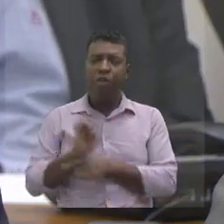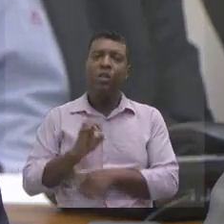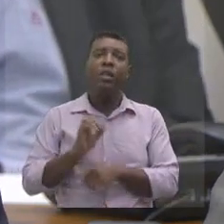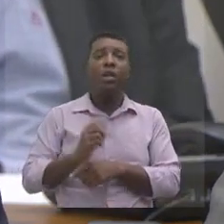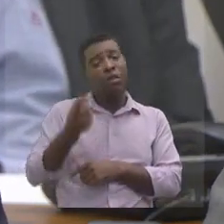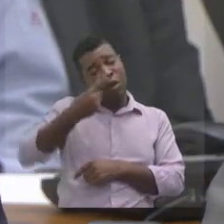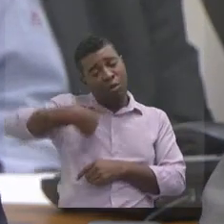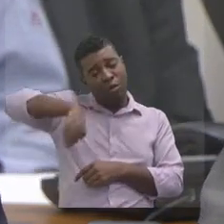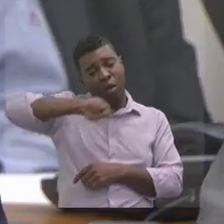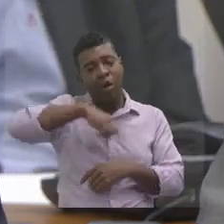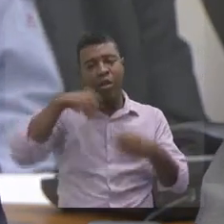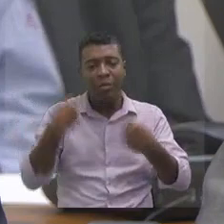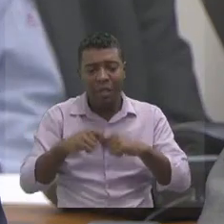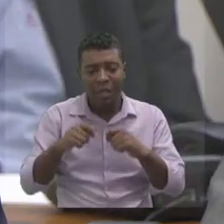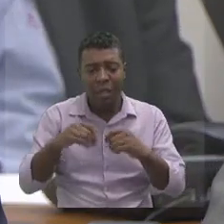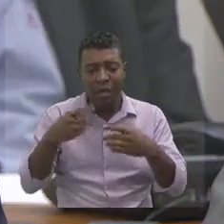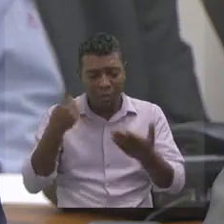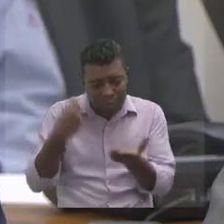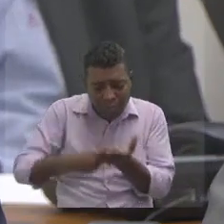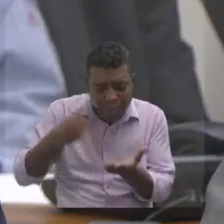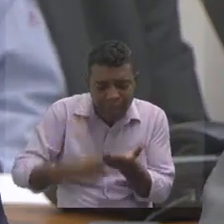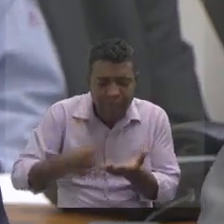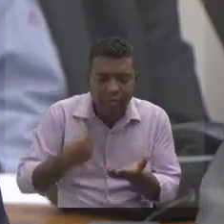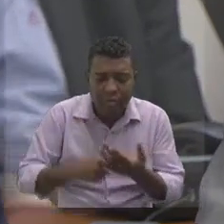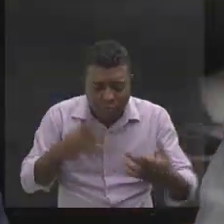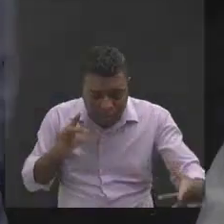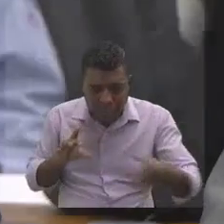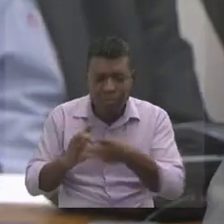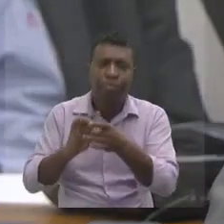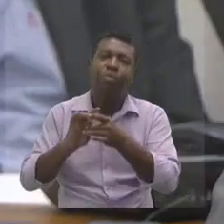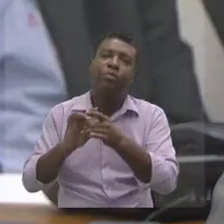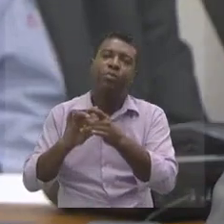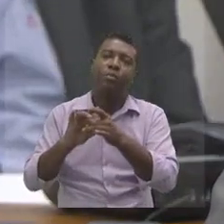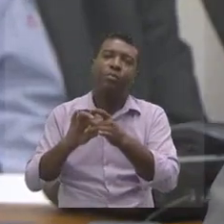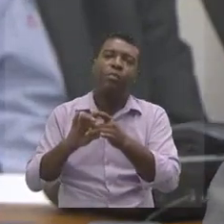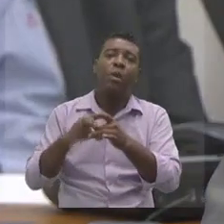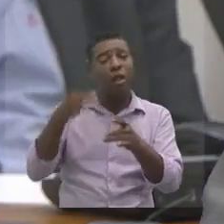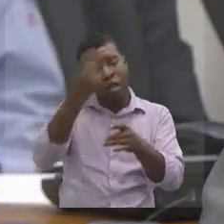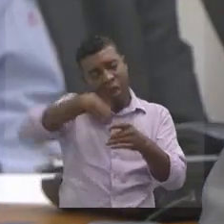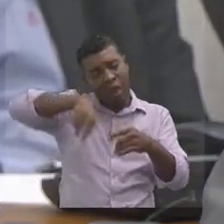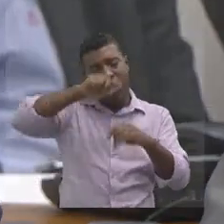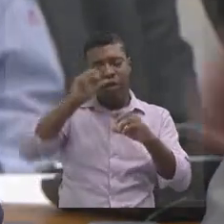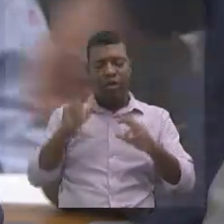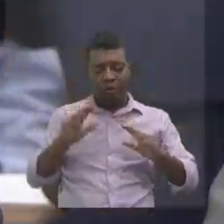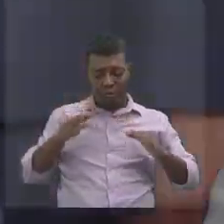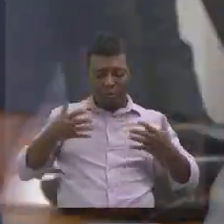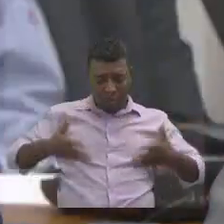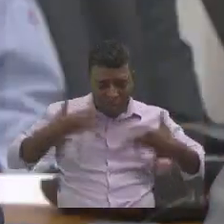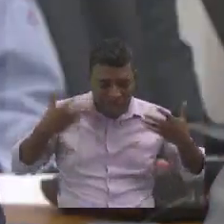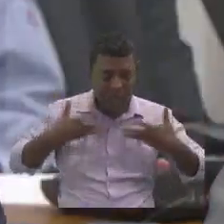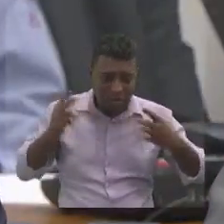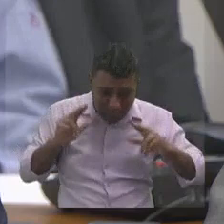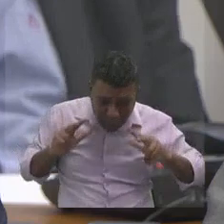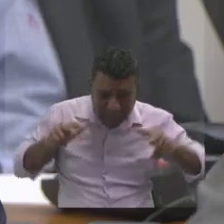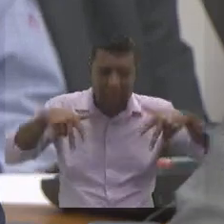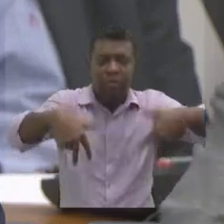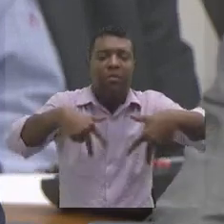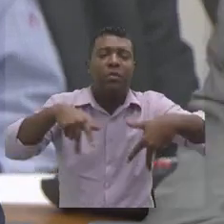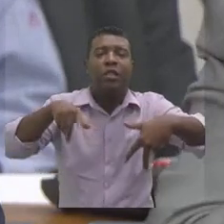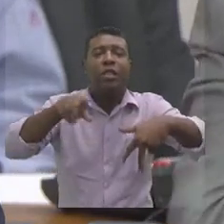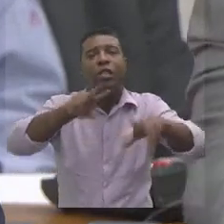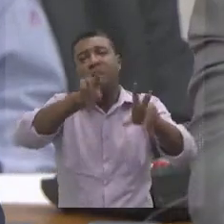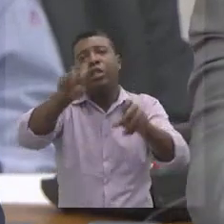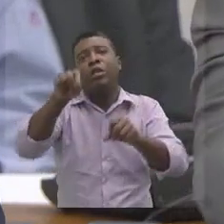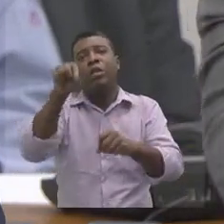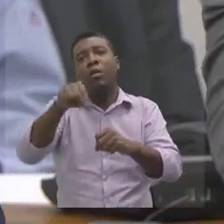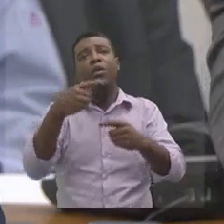esse pacto de União para que se mobilize para que nos possamos nos mobilizar nesse sentido já que se não